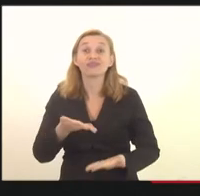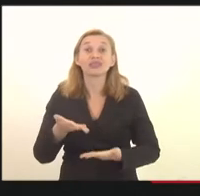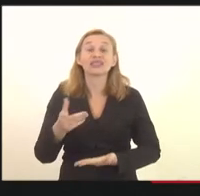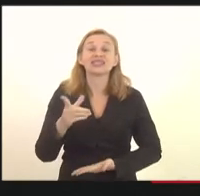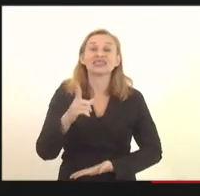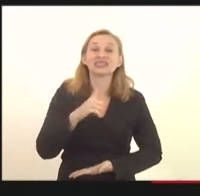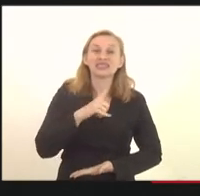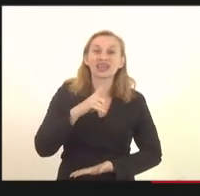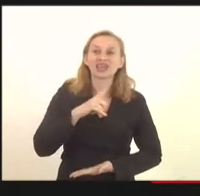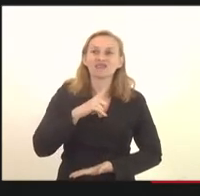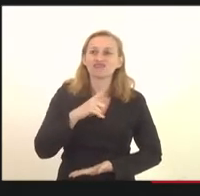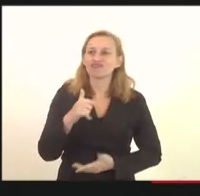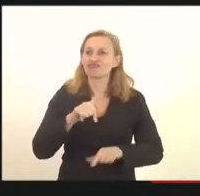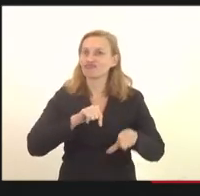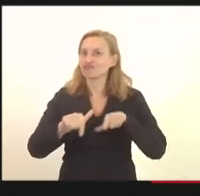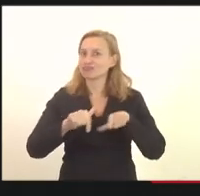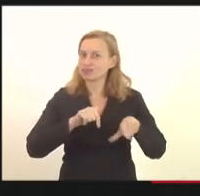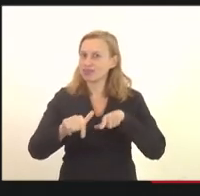aí um papel